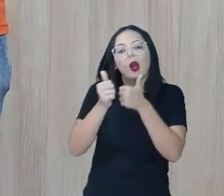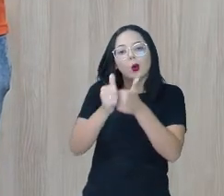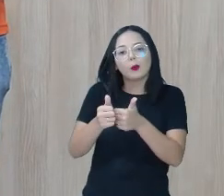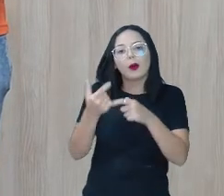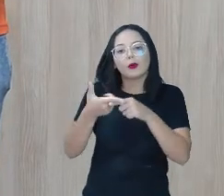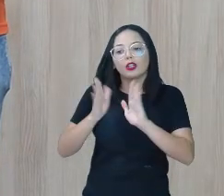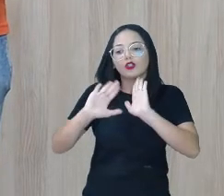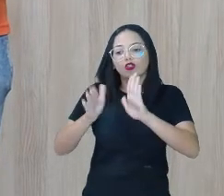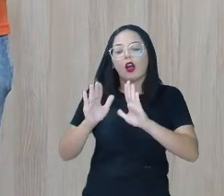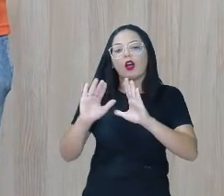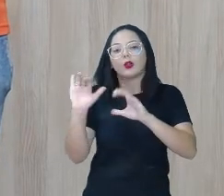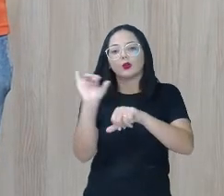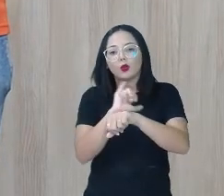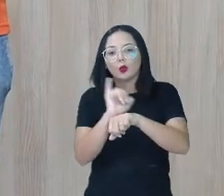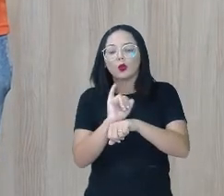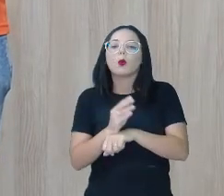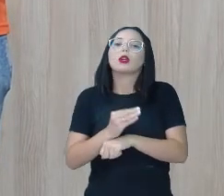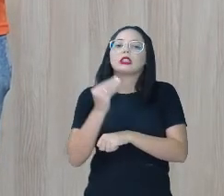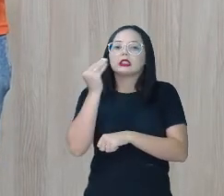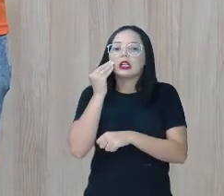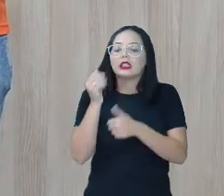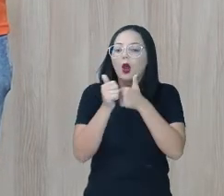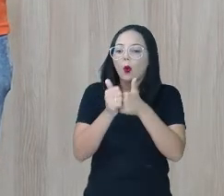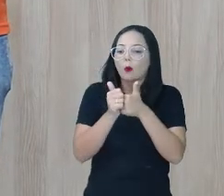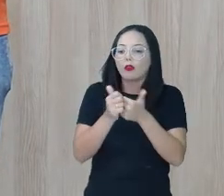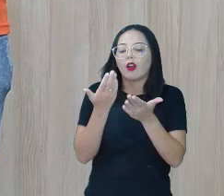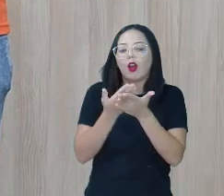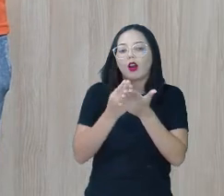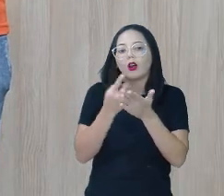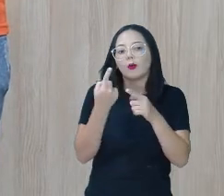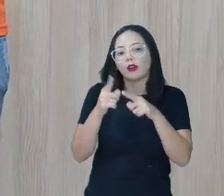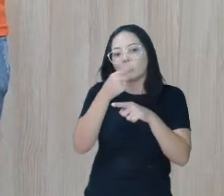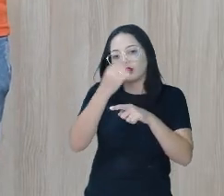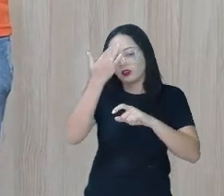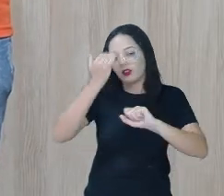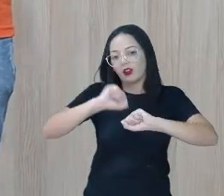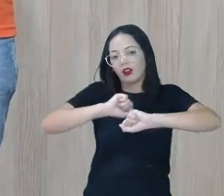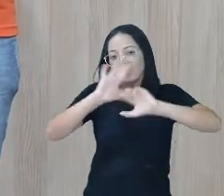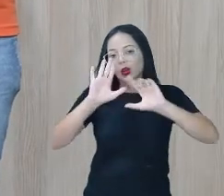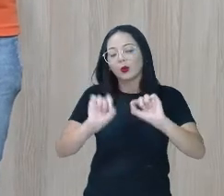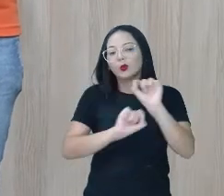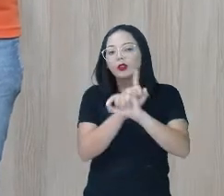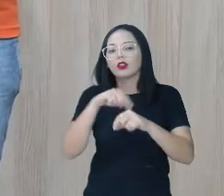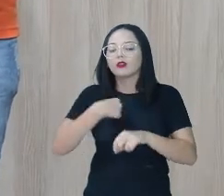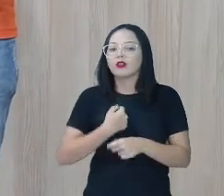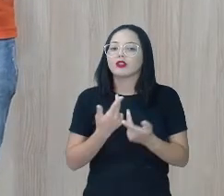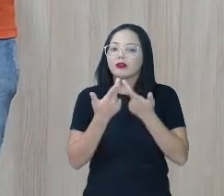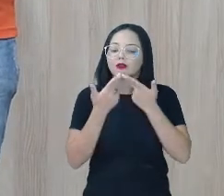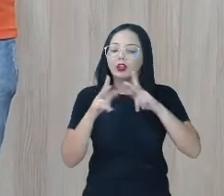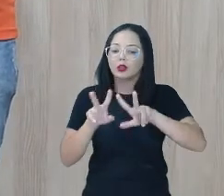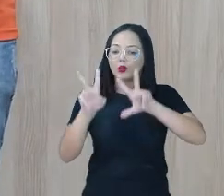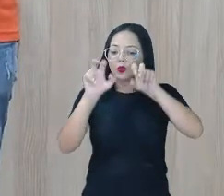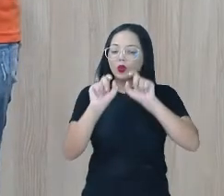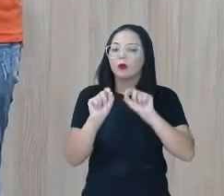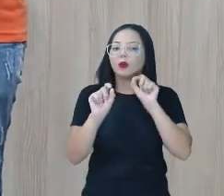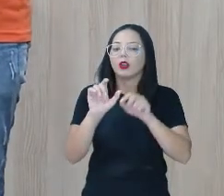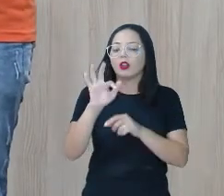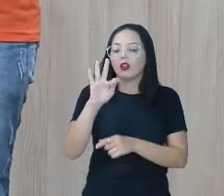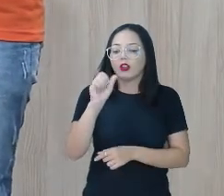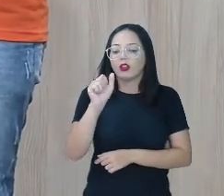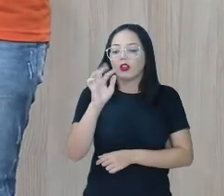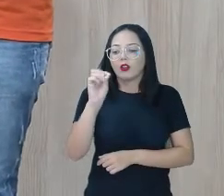no YouTube, certo? Acompanha a aula que você vai ter um entendimento melhor do que estamos falando aqui sobre